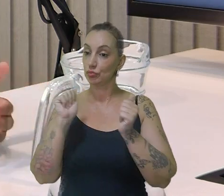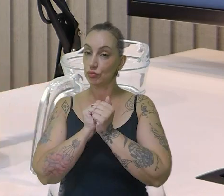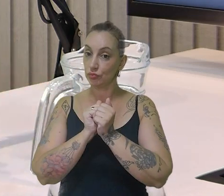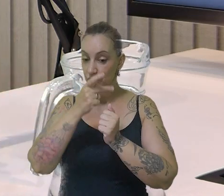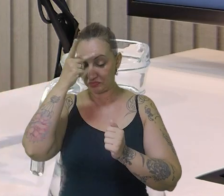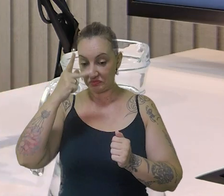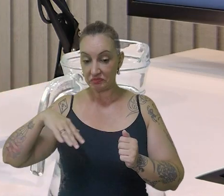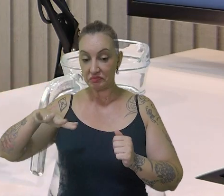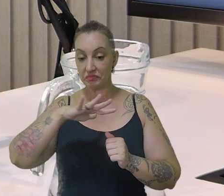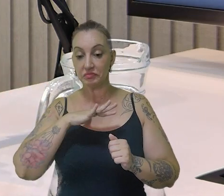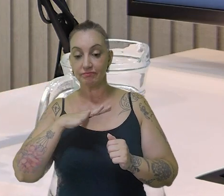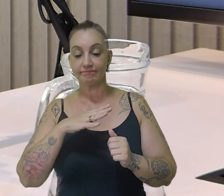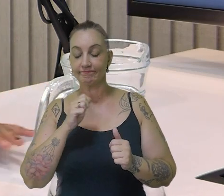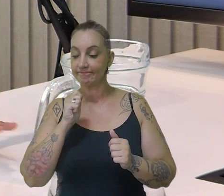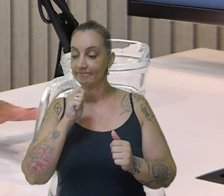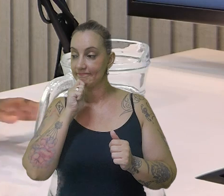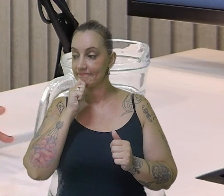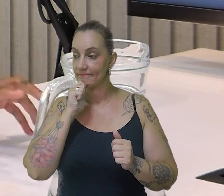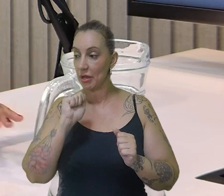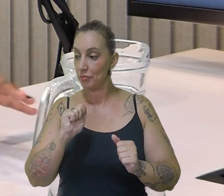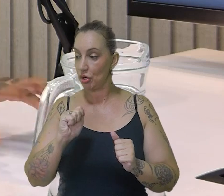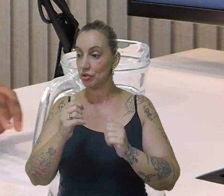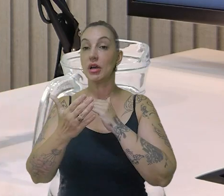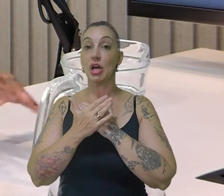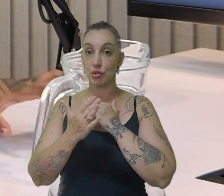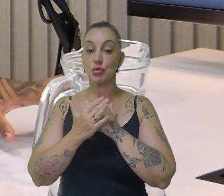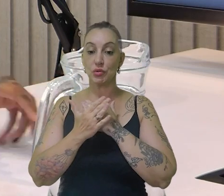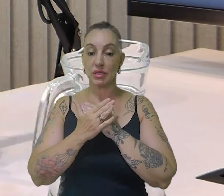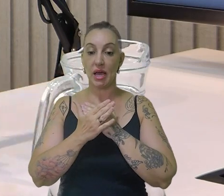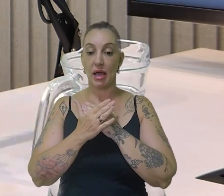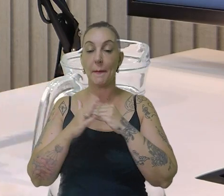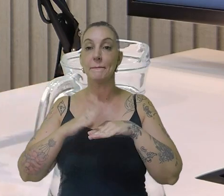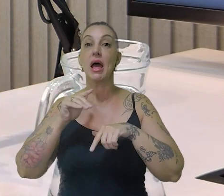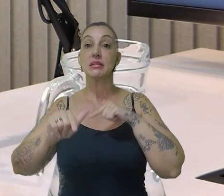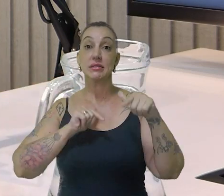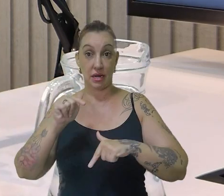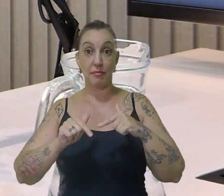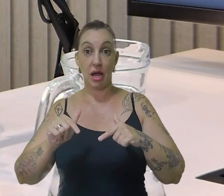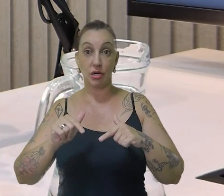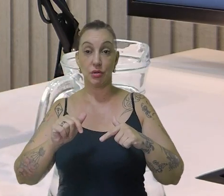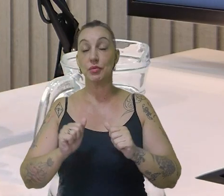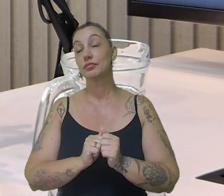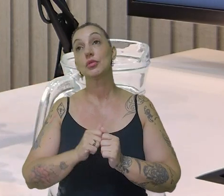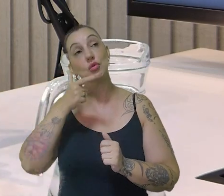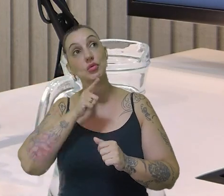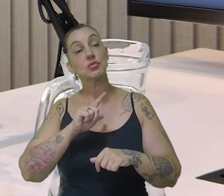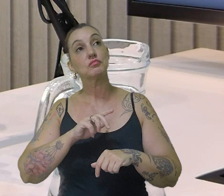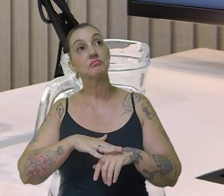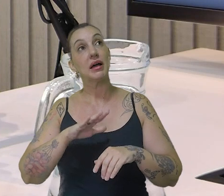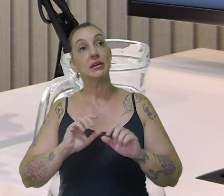pessoas que que que possam me livrar um pouco dessa coisa da mesa dessa coisa da montagem e que eu possa ficar muito